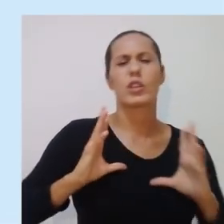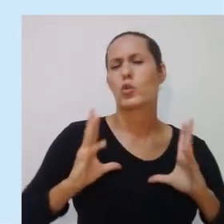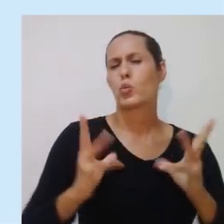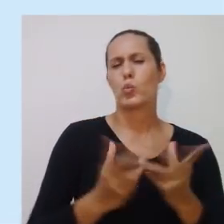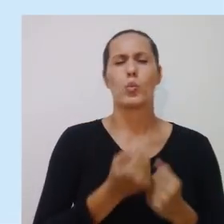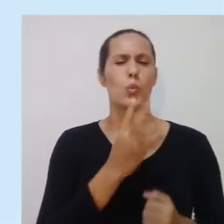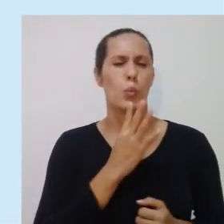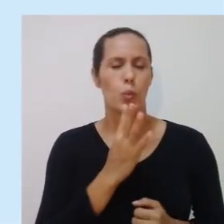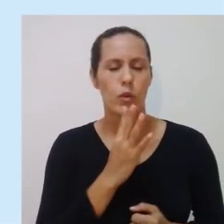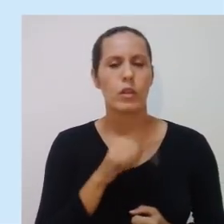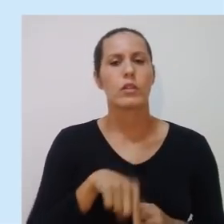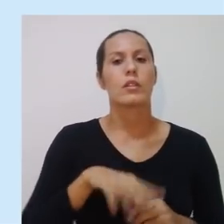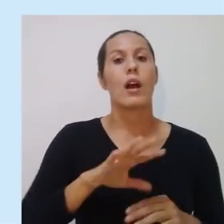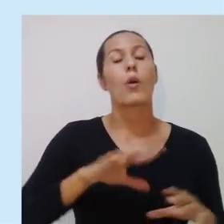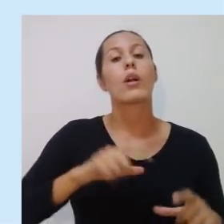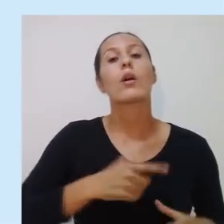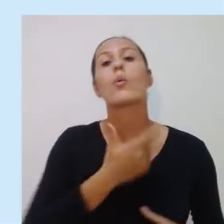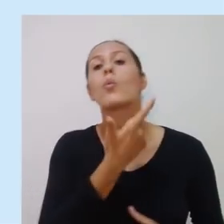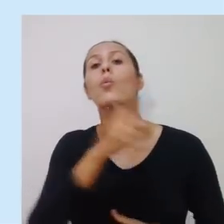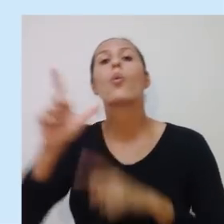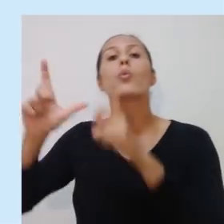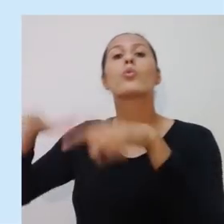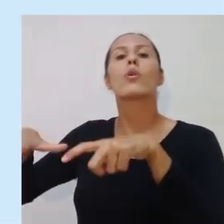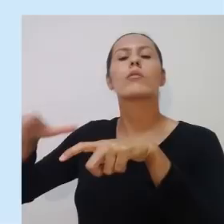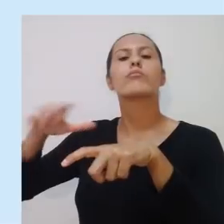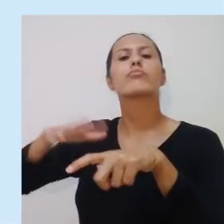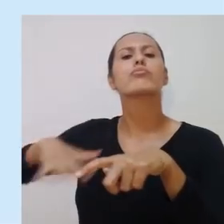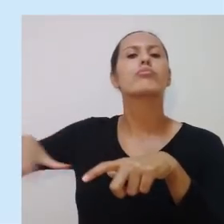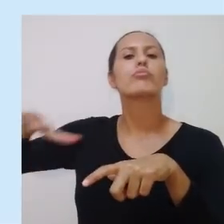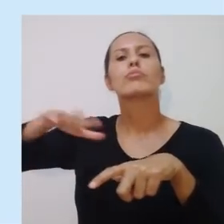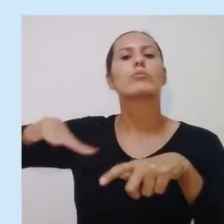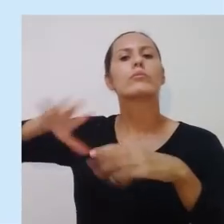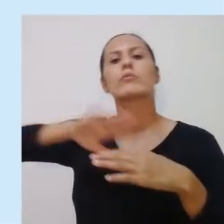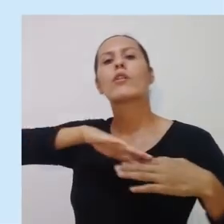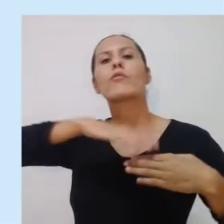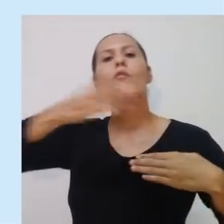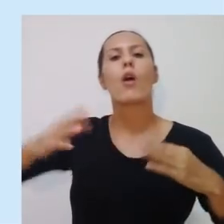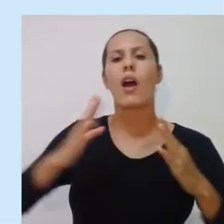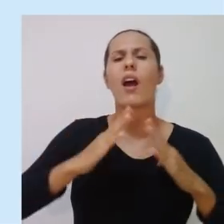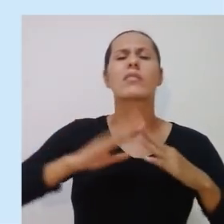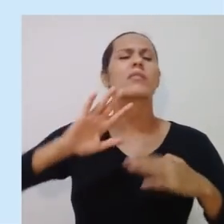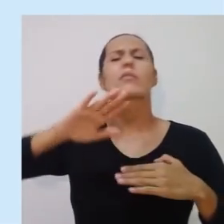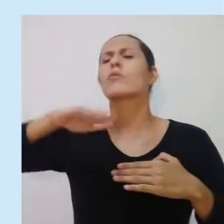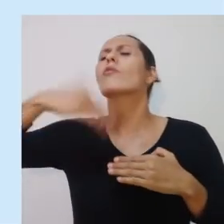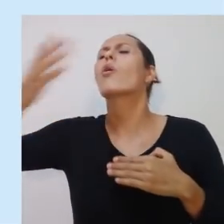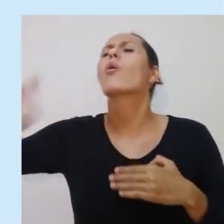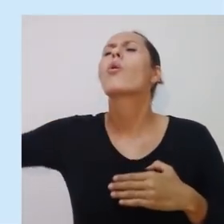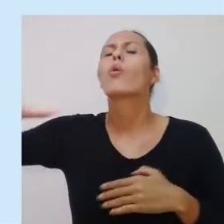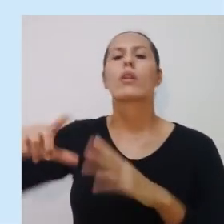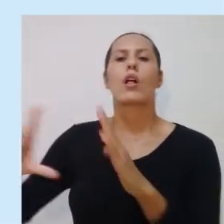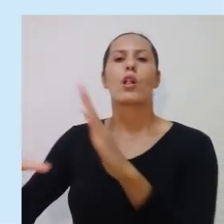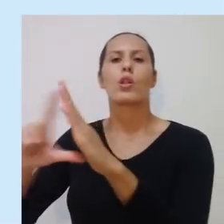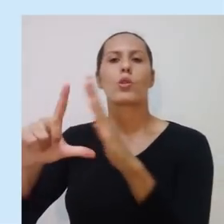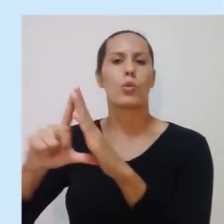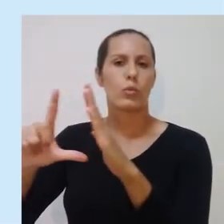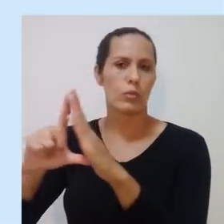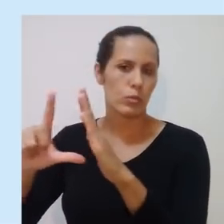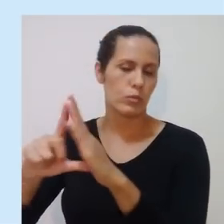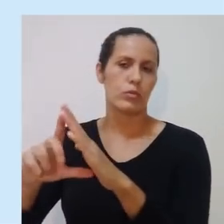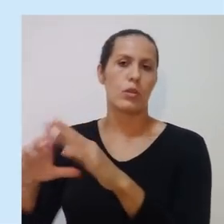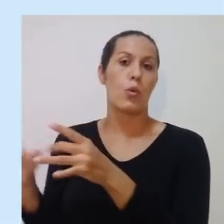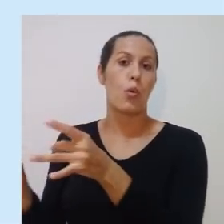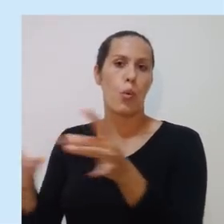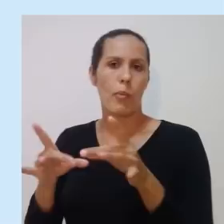que todo mundo aqui conhece. Nós já vamos para um ambiente externo. Vamos sair da nossa casa, vamos falar de